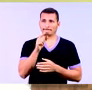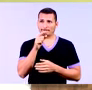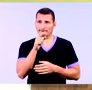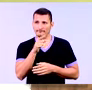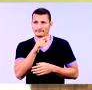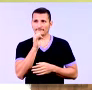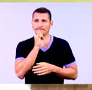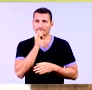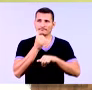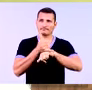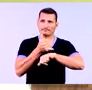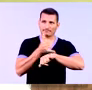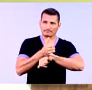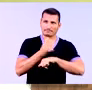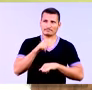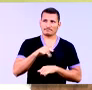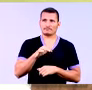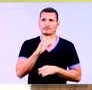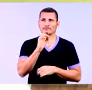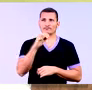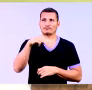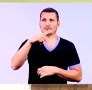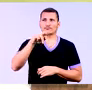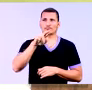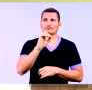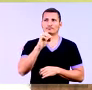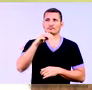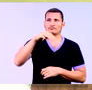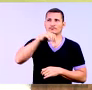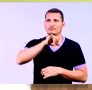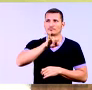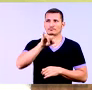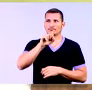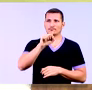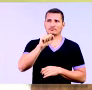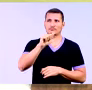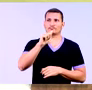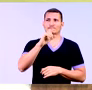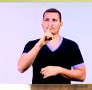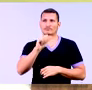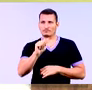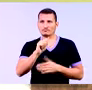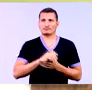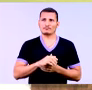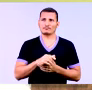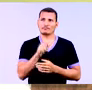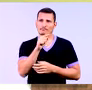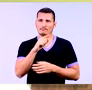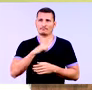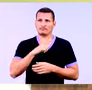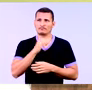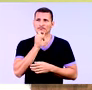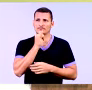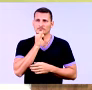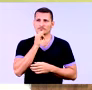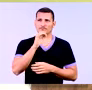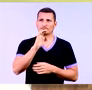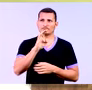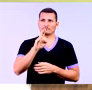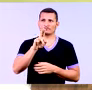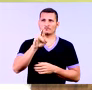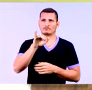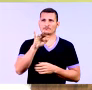de Cerejeiras foi uma transação compromissada, certo? Efetuada com sucesso. Aqui temos um exemplo de Buriti, o